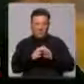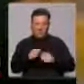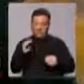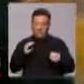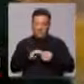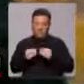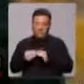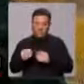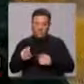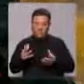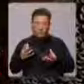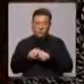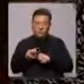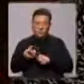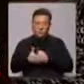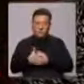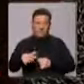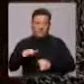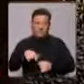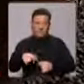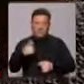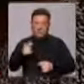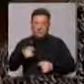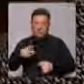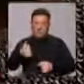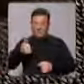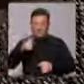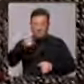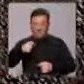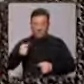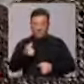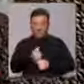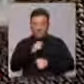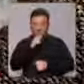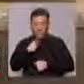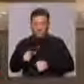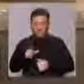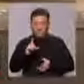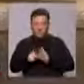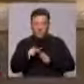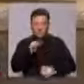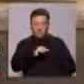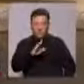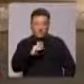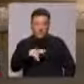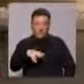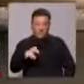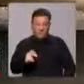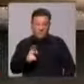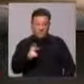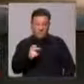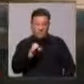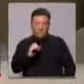juntos nesta grande praça. Uma equipa de 50 pessoas torna possíveis os projetos de Joana Vasconcelos.